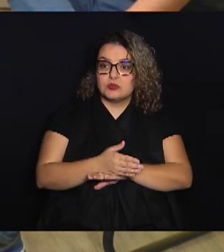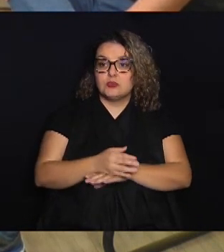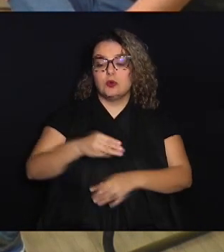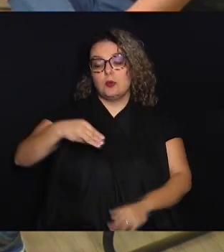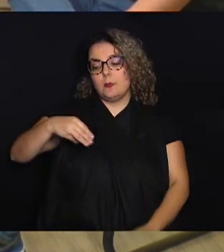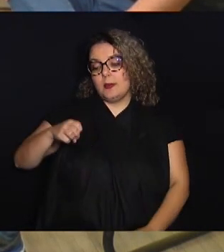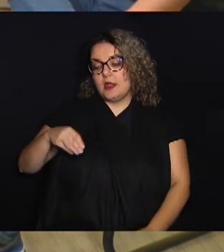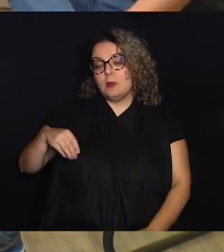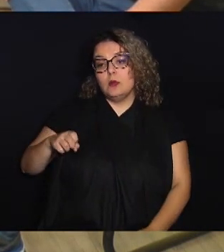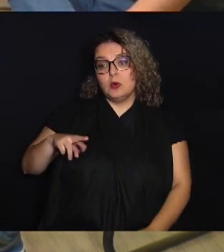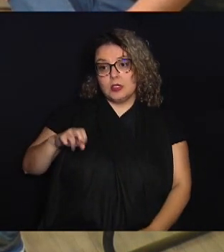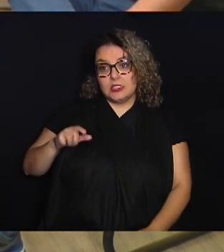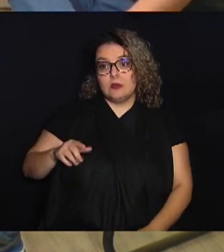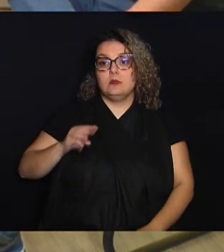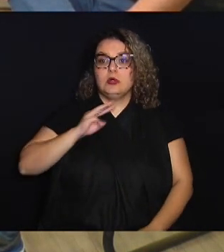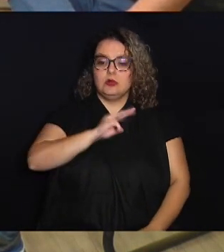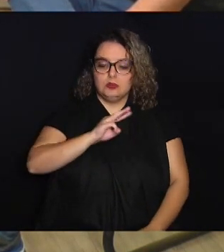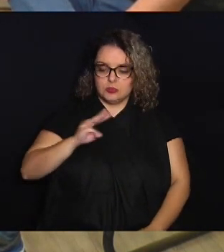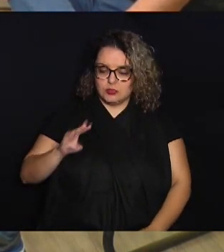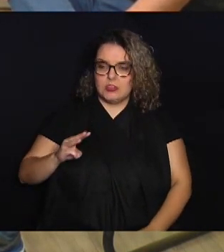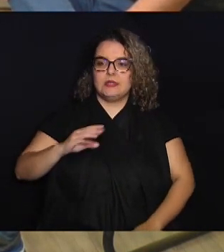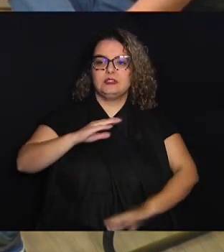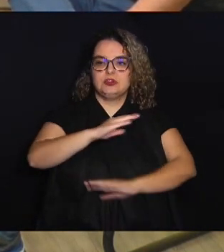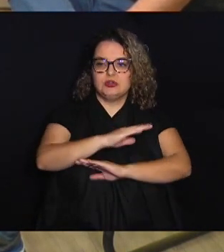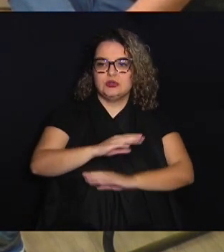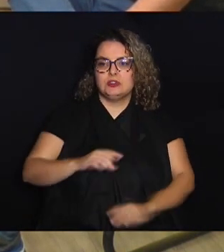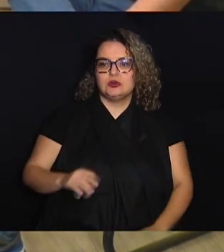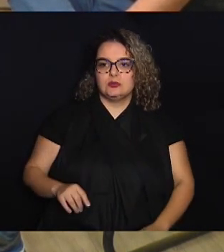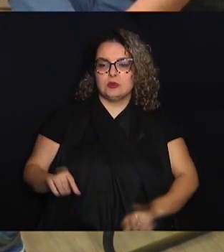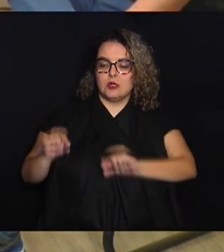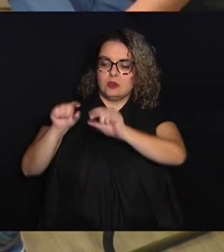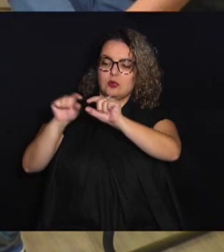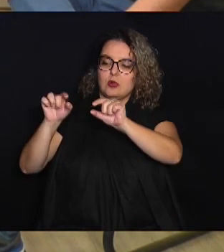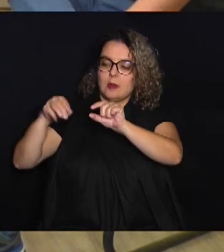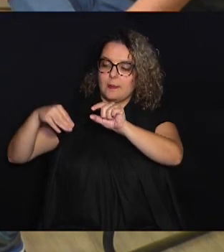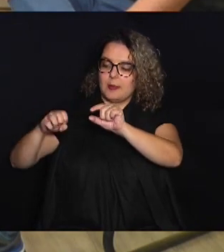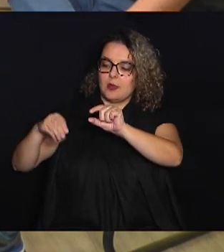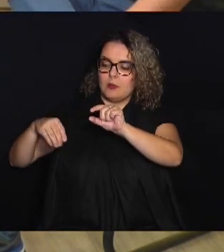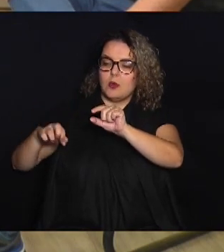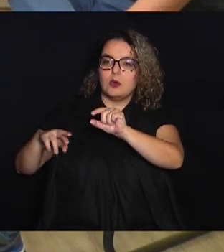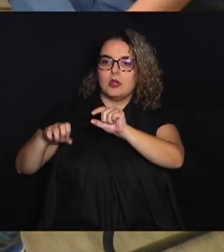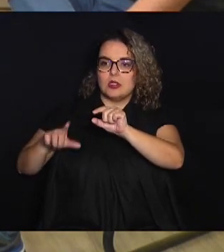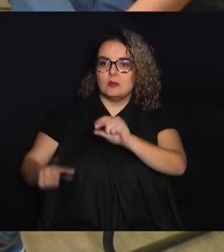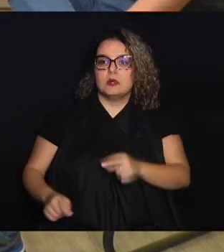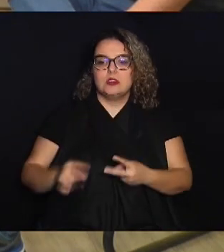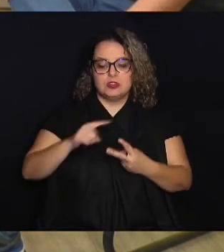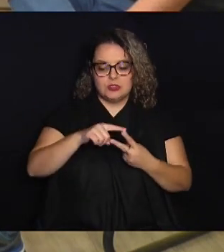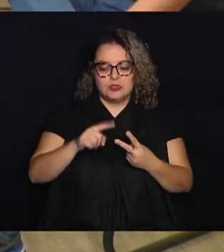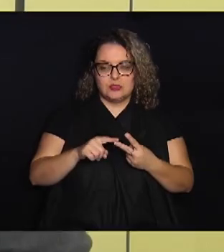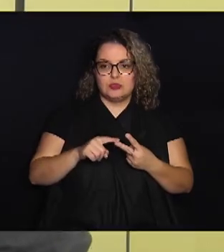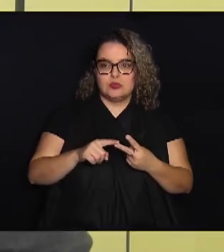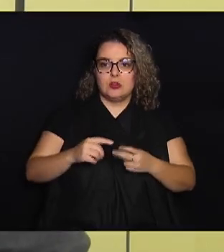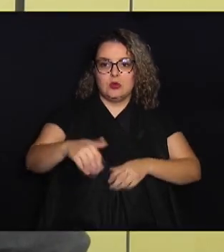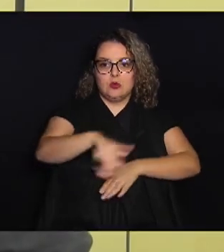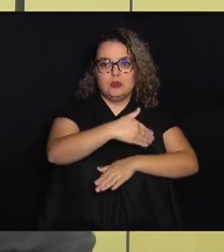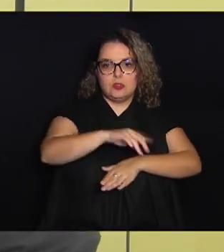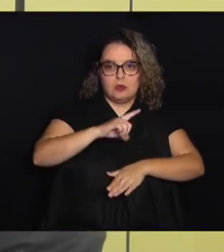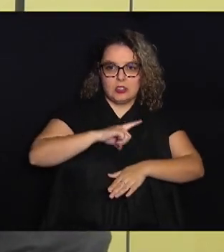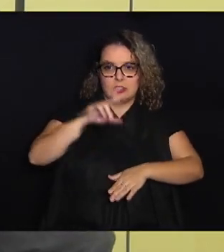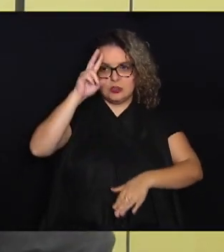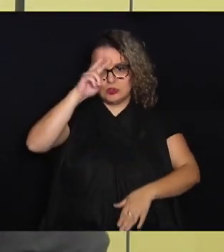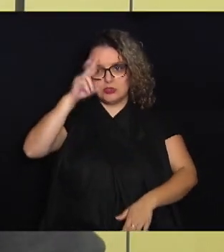Então, entrou no site da Câmara, acessa ali do lado o Memorial. A gente tem esses 2 projetos, o Essa Rua Tem História também tem